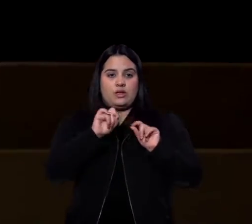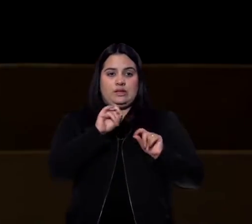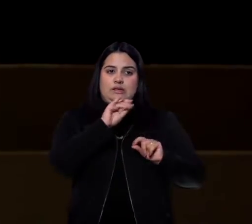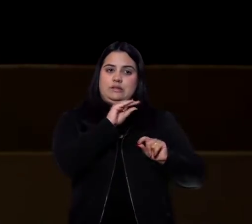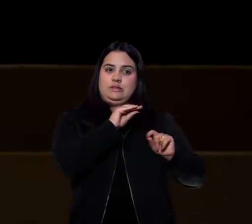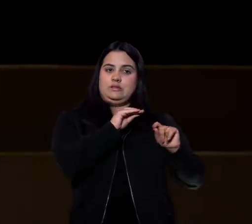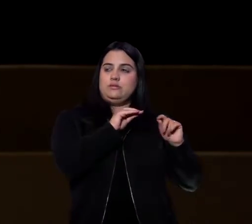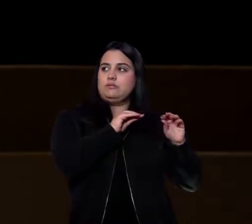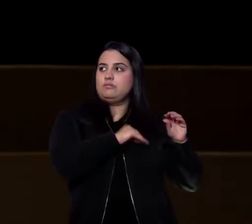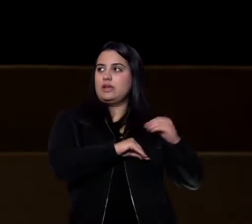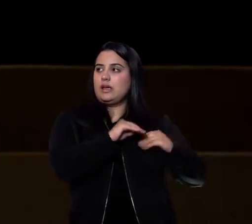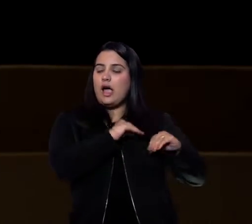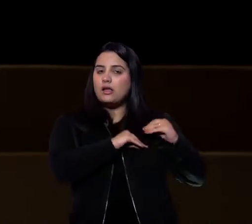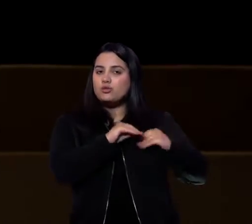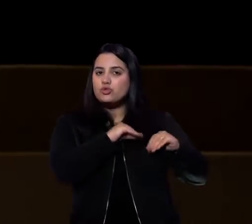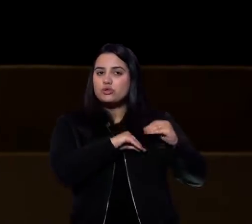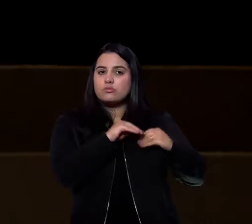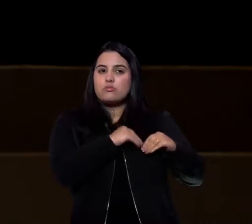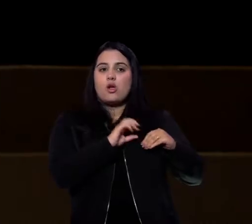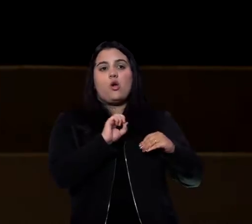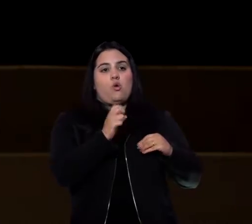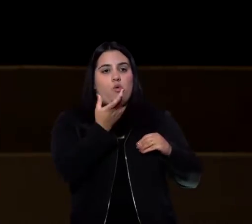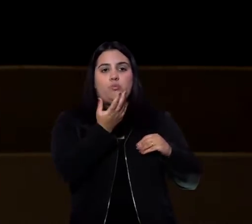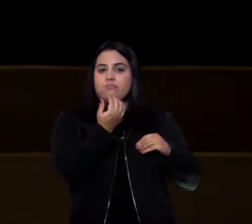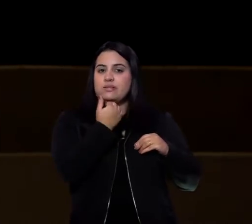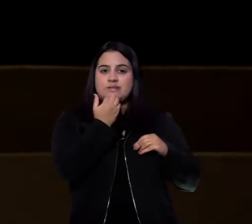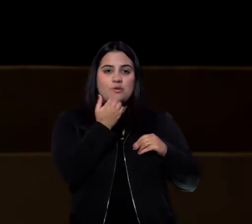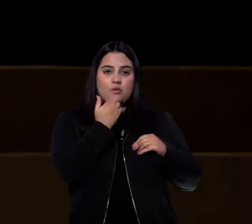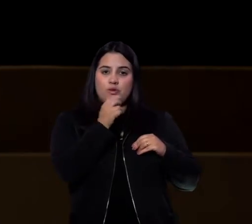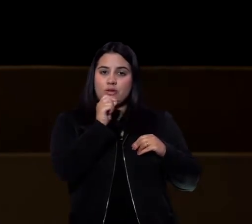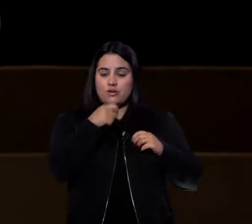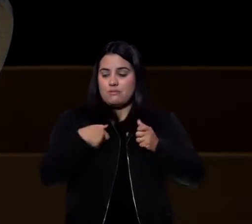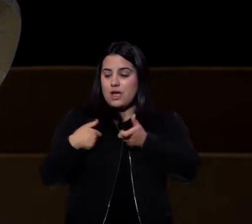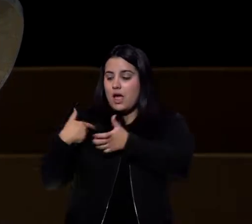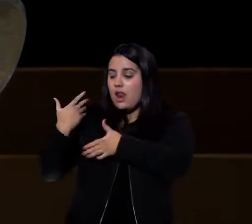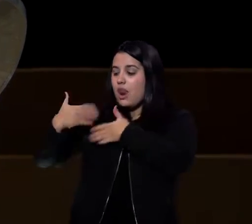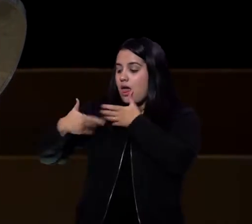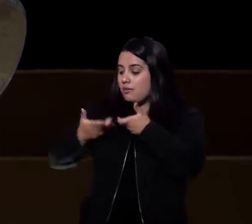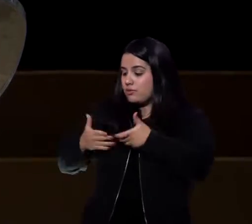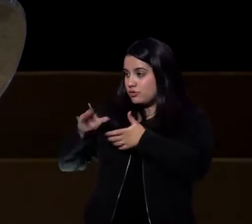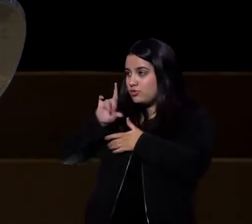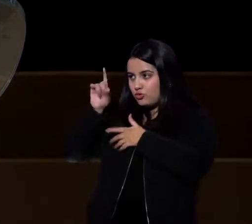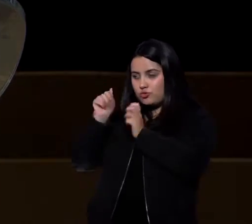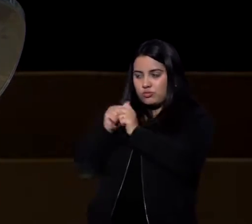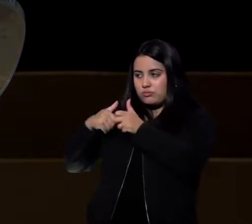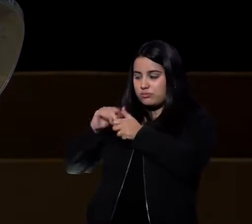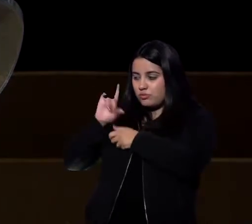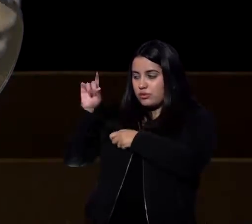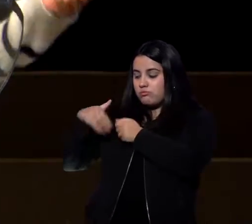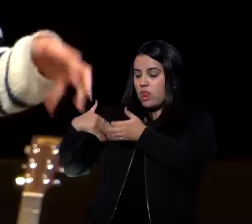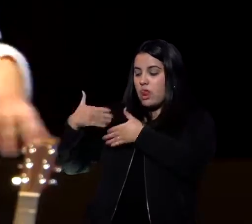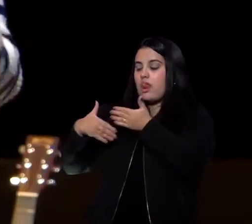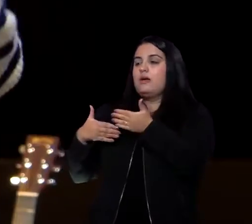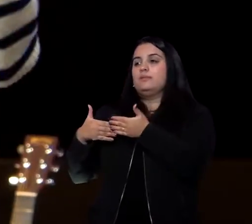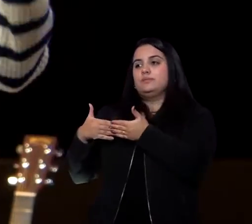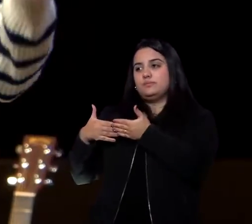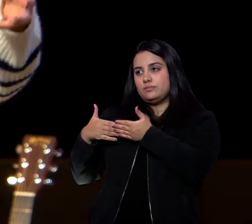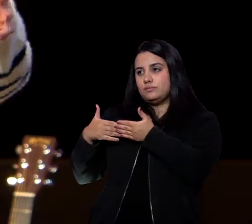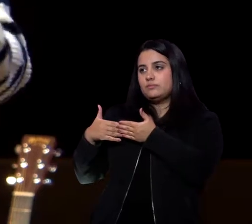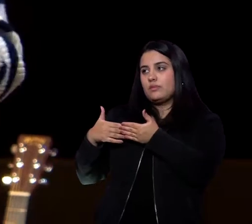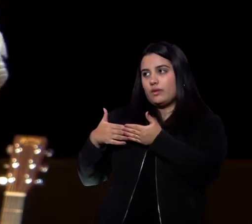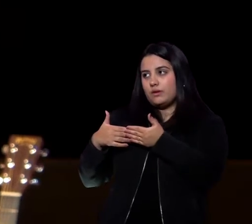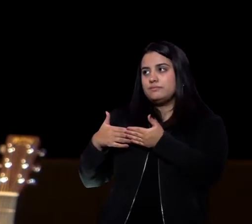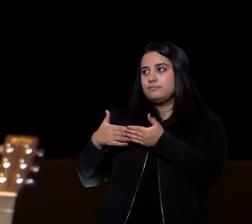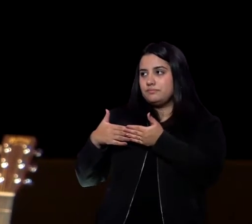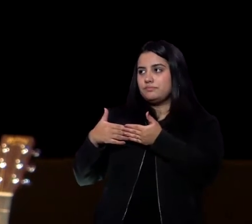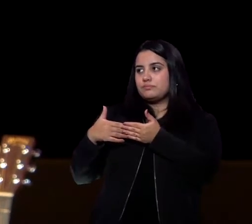pecados, ou a gente não consegue avançar na nossa caminhada com Deus, ou vencer em outras situações